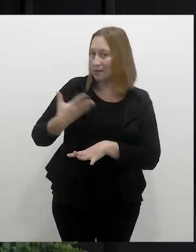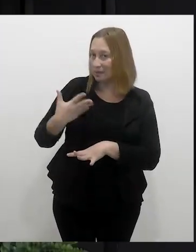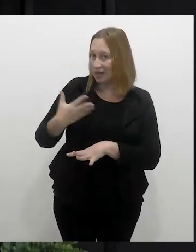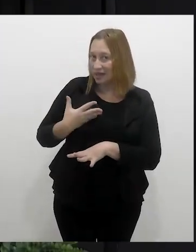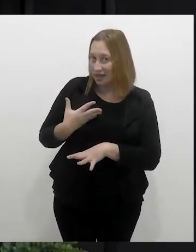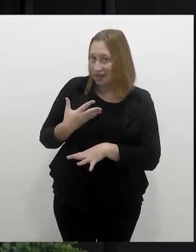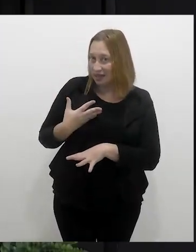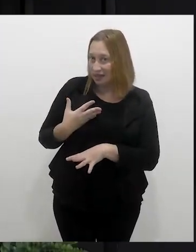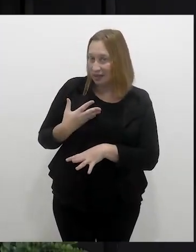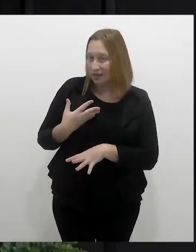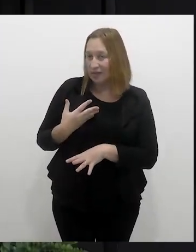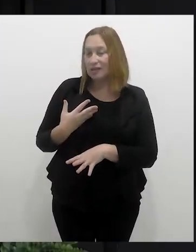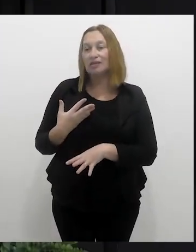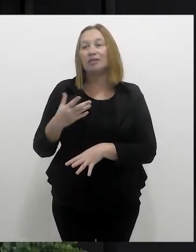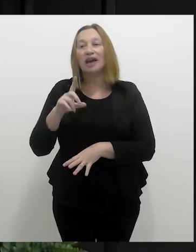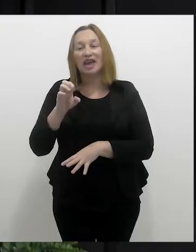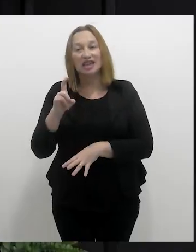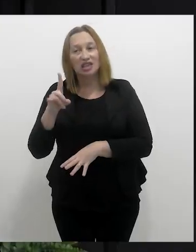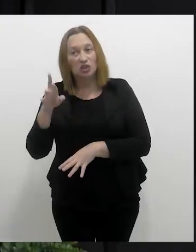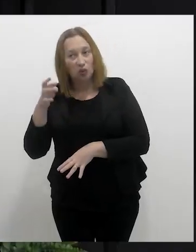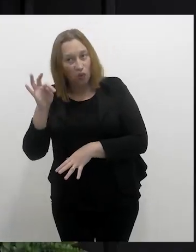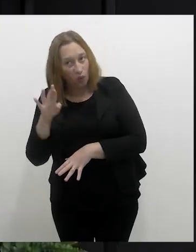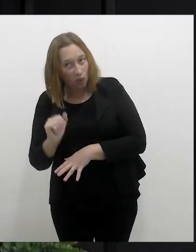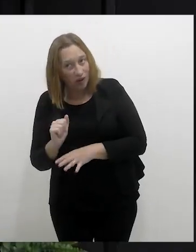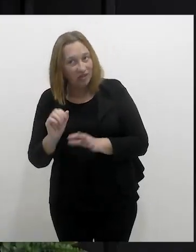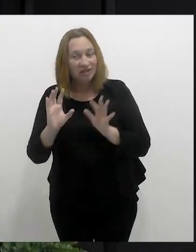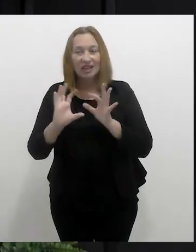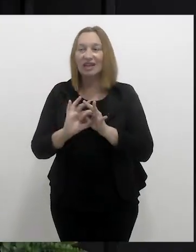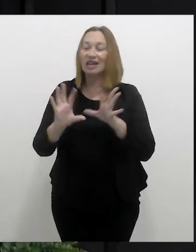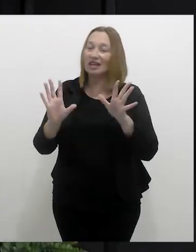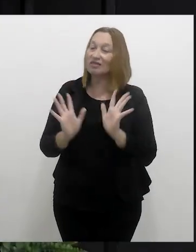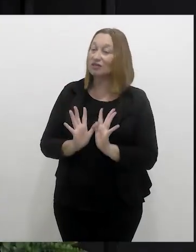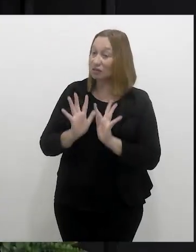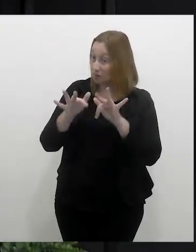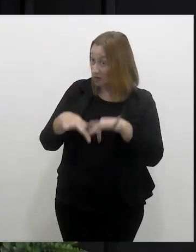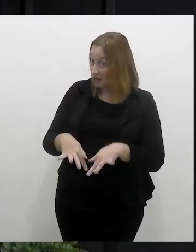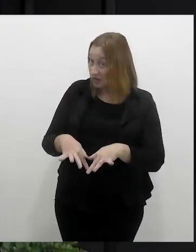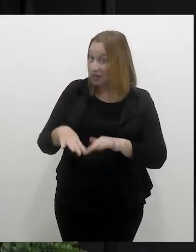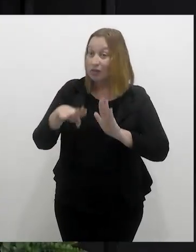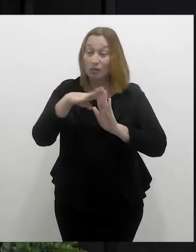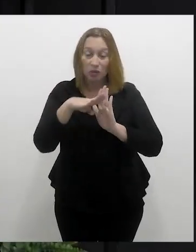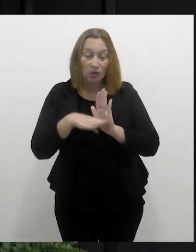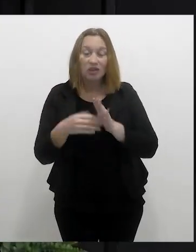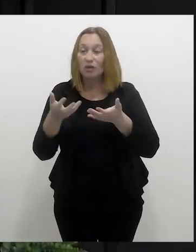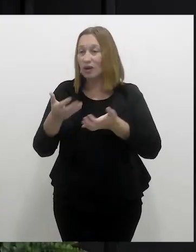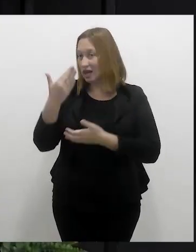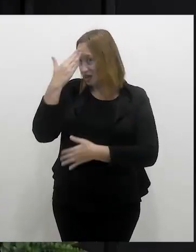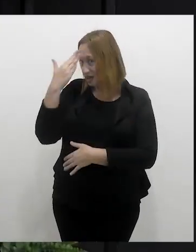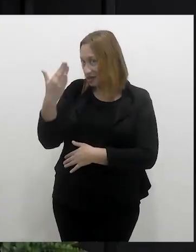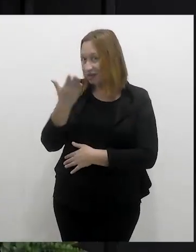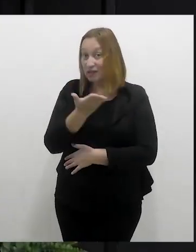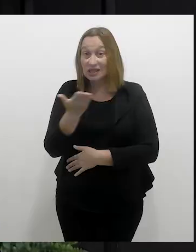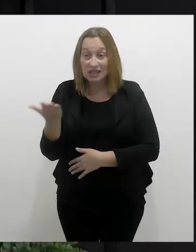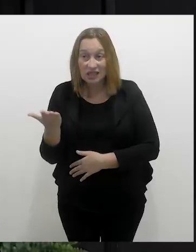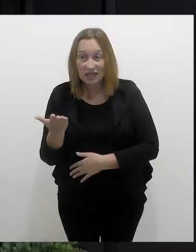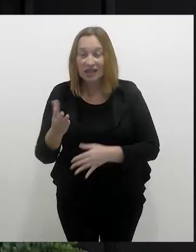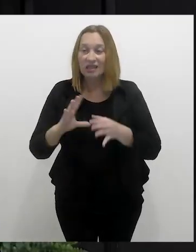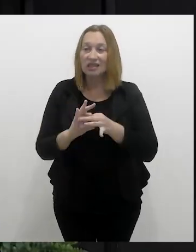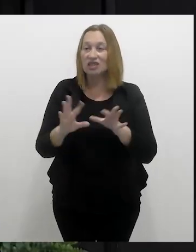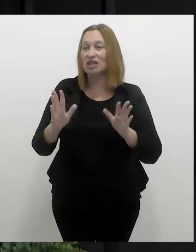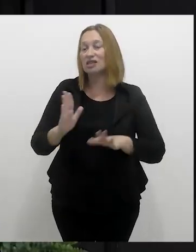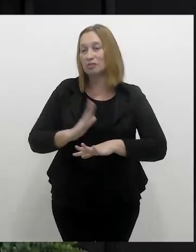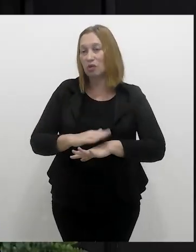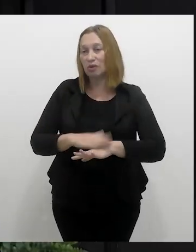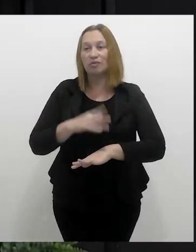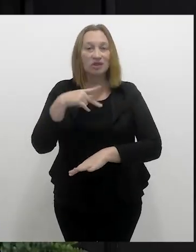10 integrantes, para a Ah, eu editora? quero. Então, nós estamos terminando o nosso programa. Eu quero te agradecer e